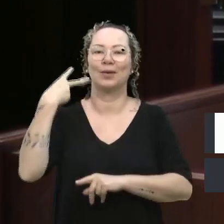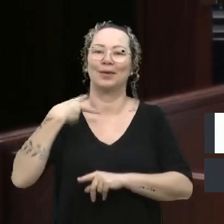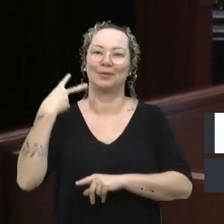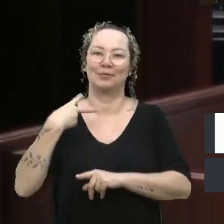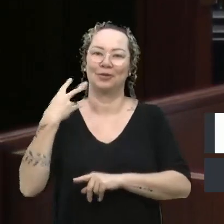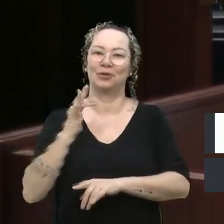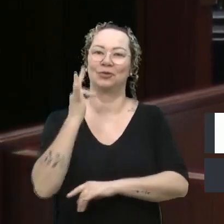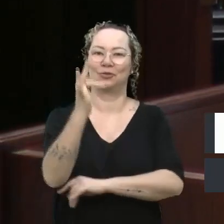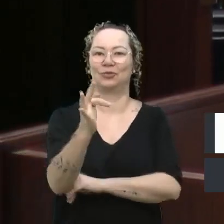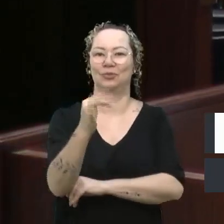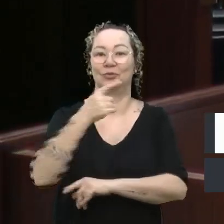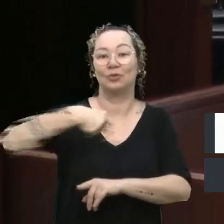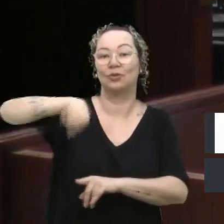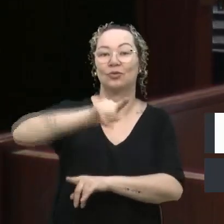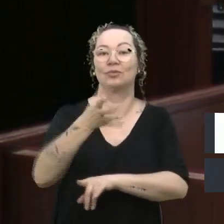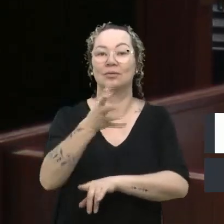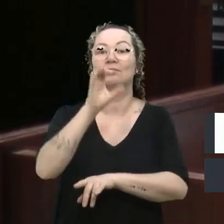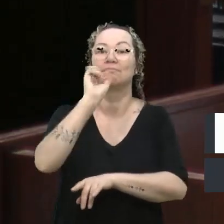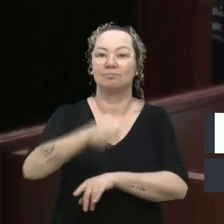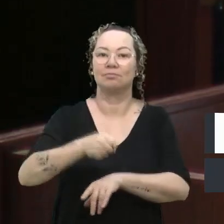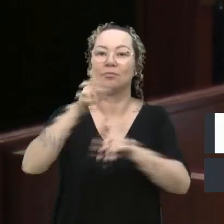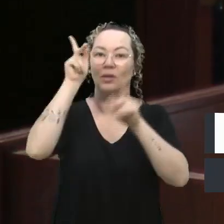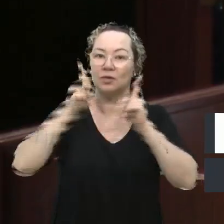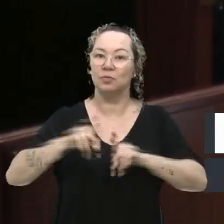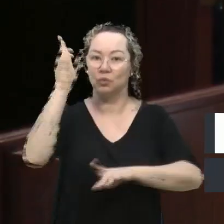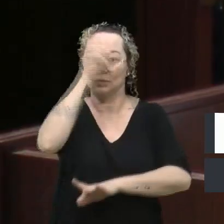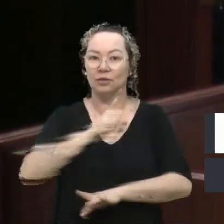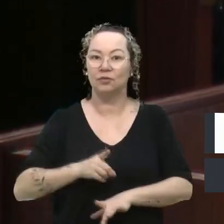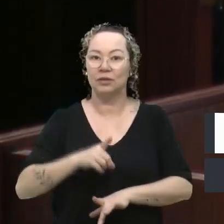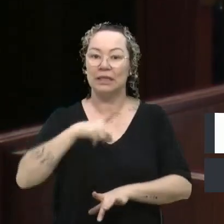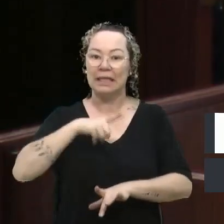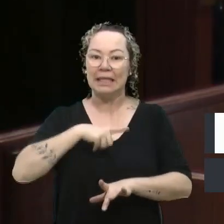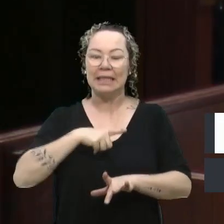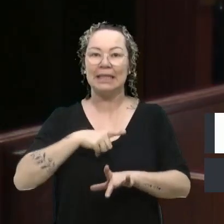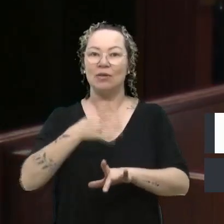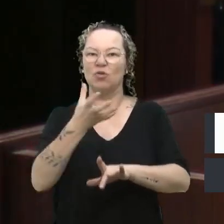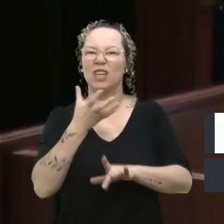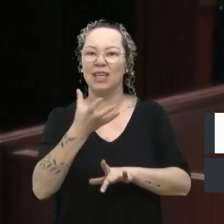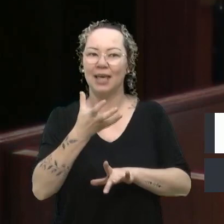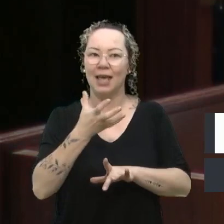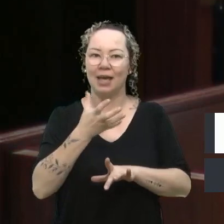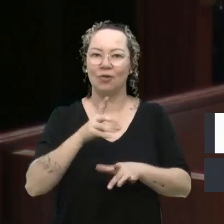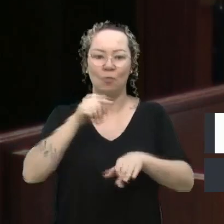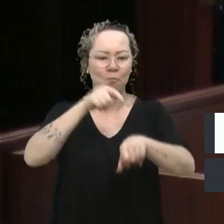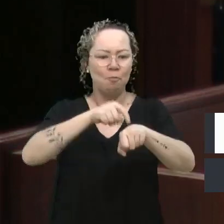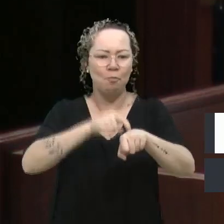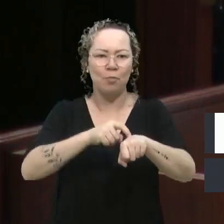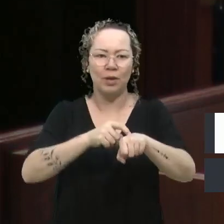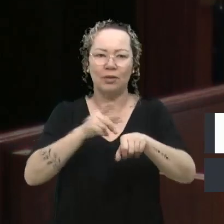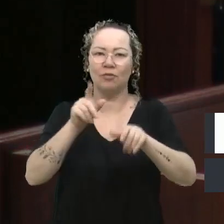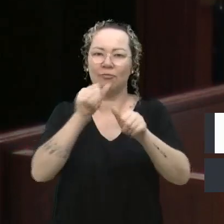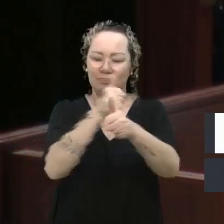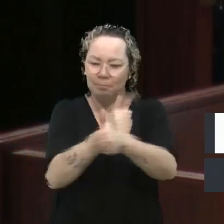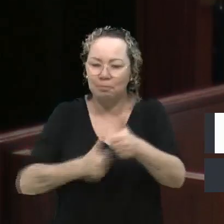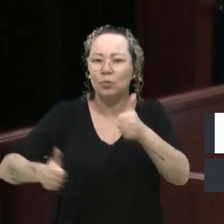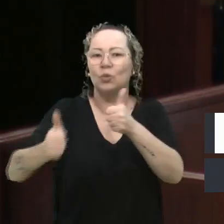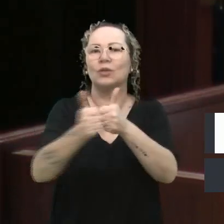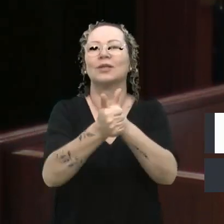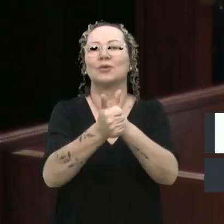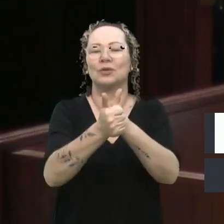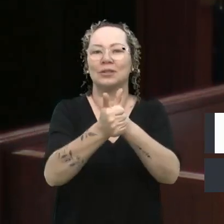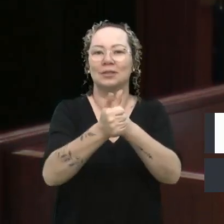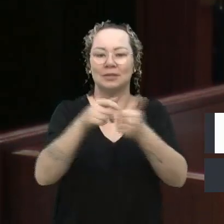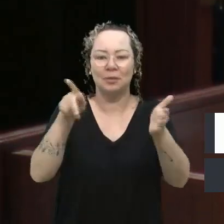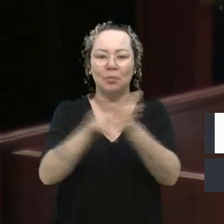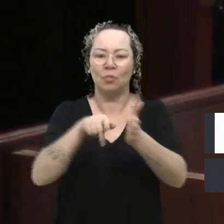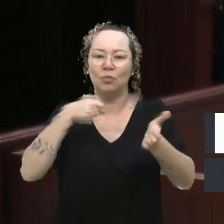sim, que as pessoas com deficiência tenham vez, que elas tenham voz, que elas sejam protagonistas das suas lutas.